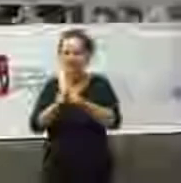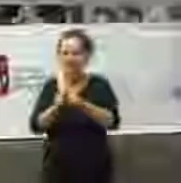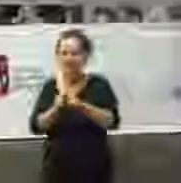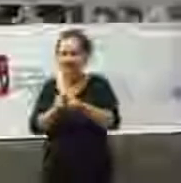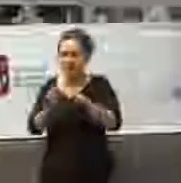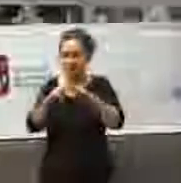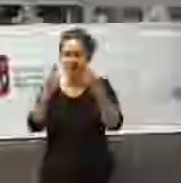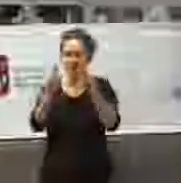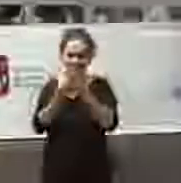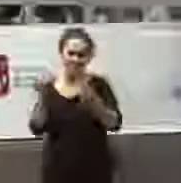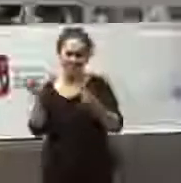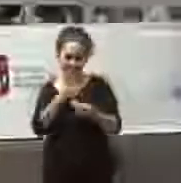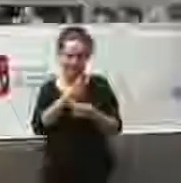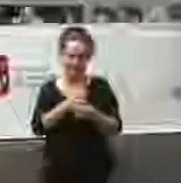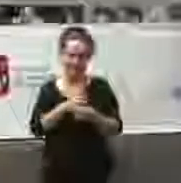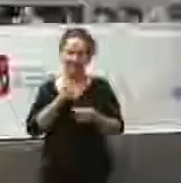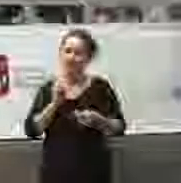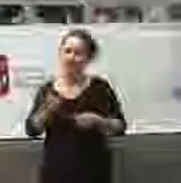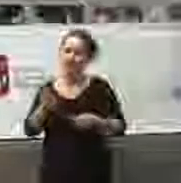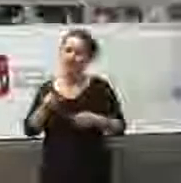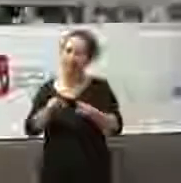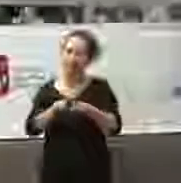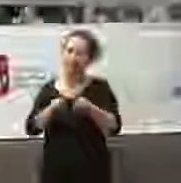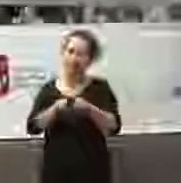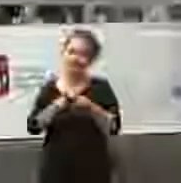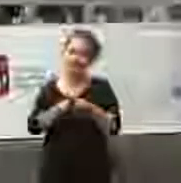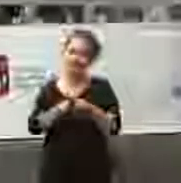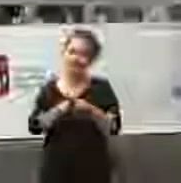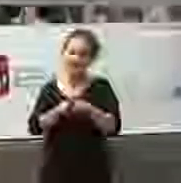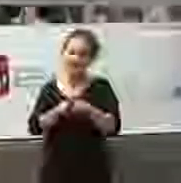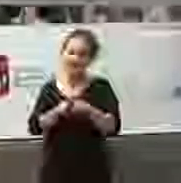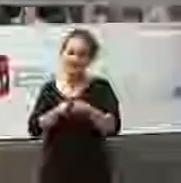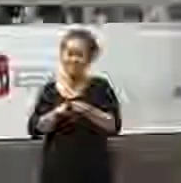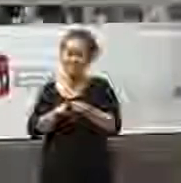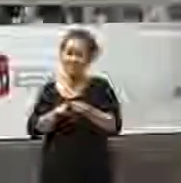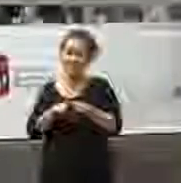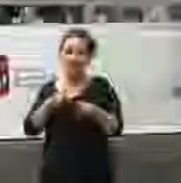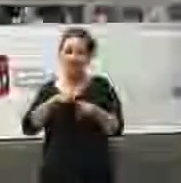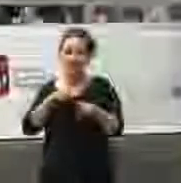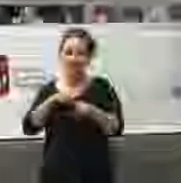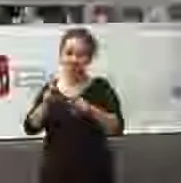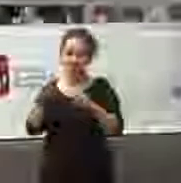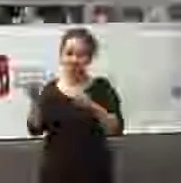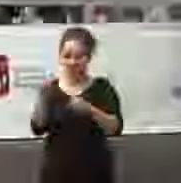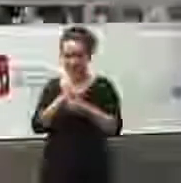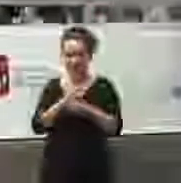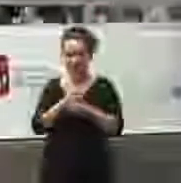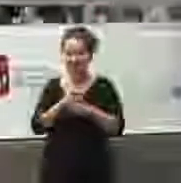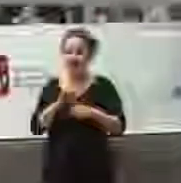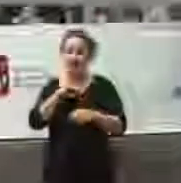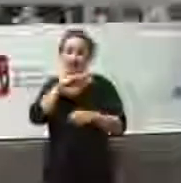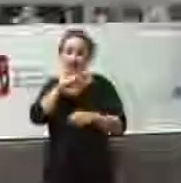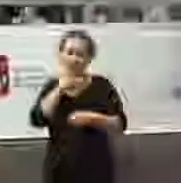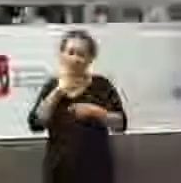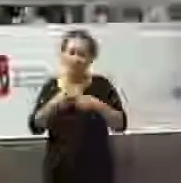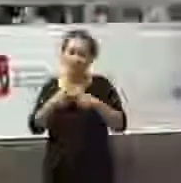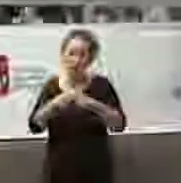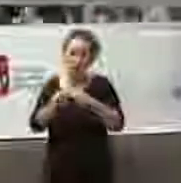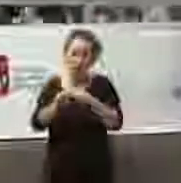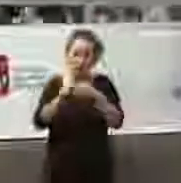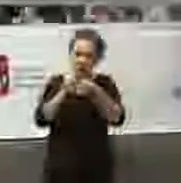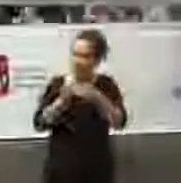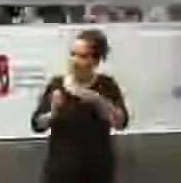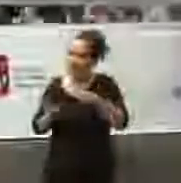e evidente que essa novidade ruim porque a descontinuidade é é uma das